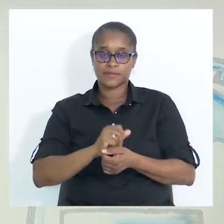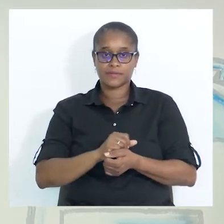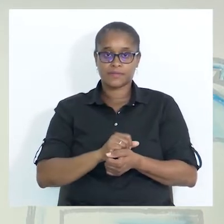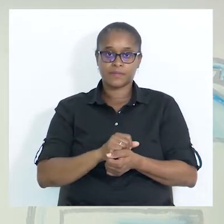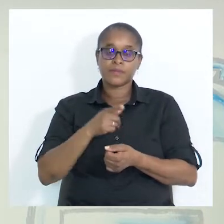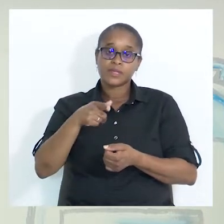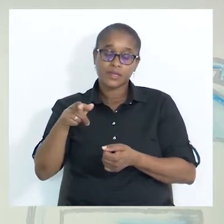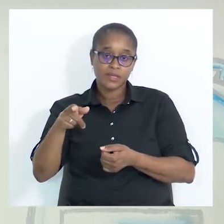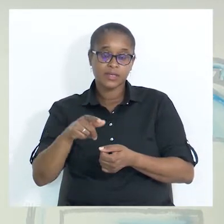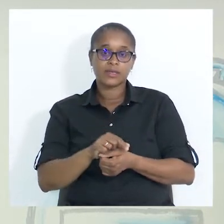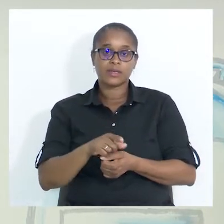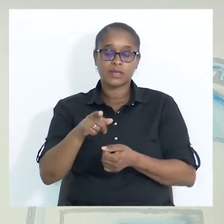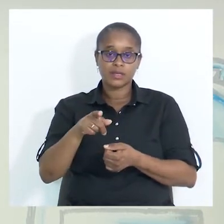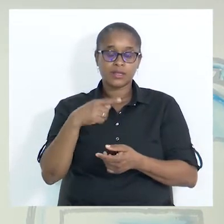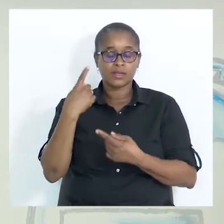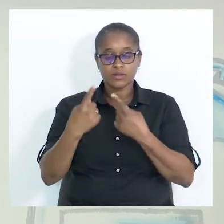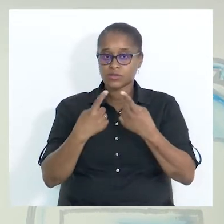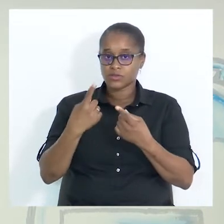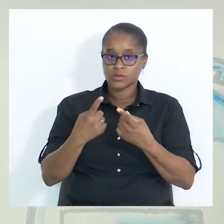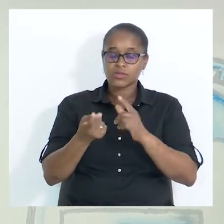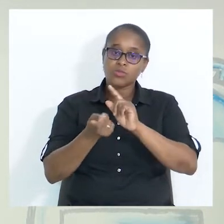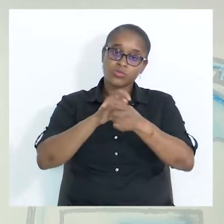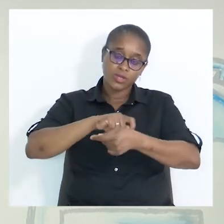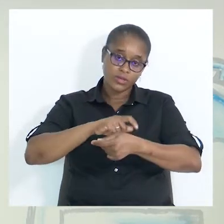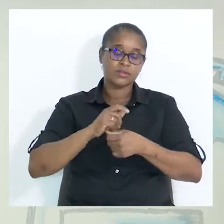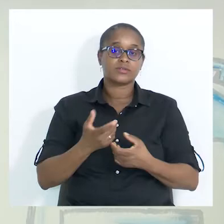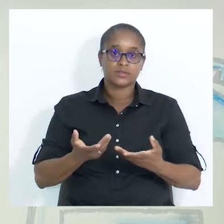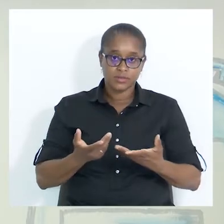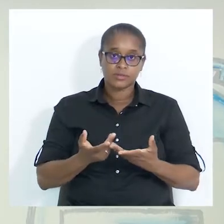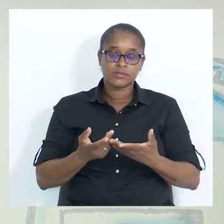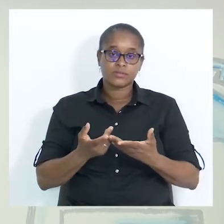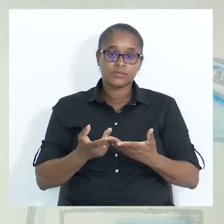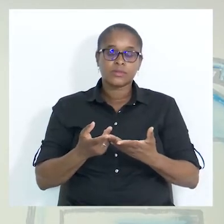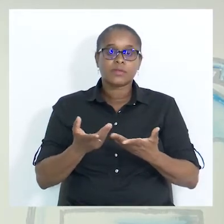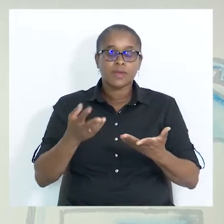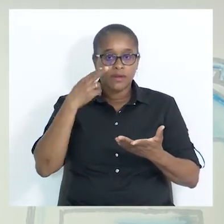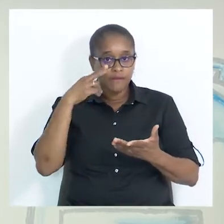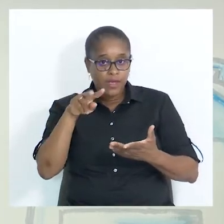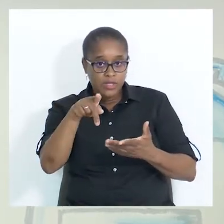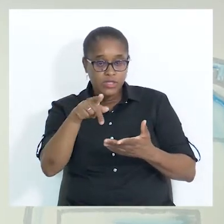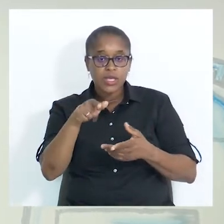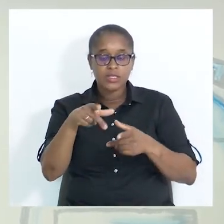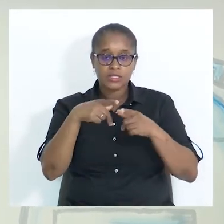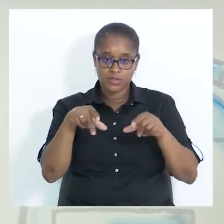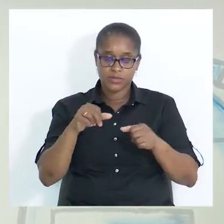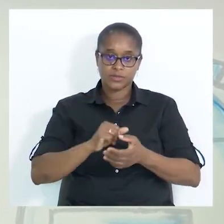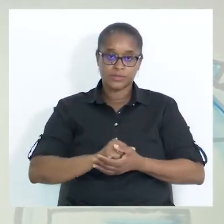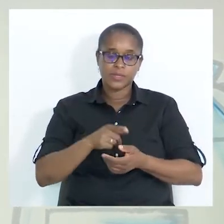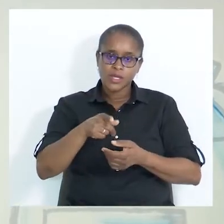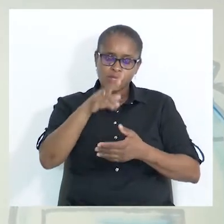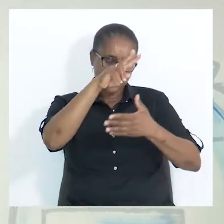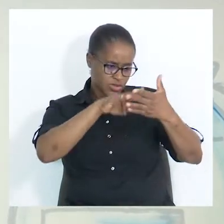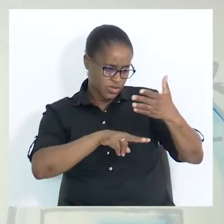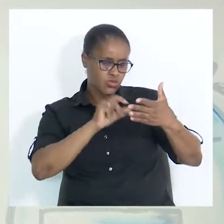havia ali algumas transformações, algumas modificações para ver essa linha de.